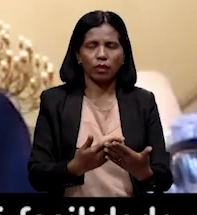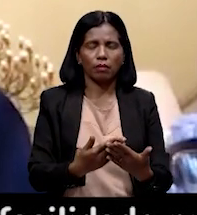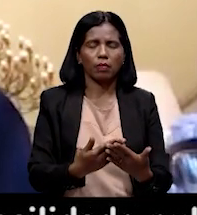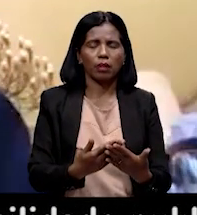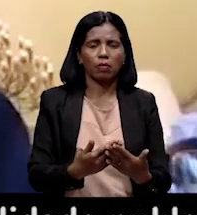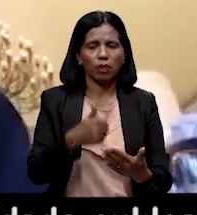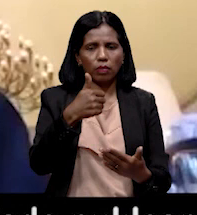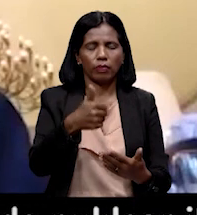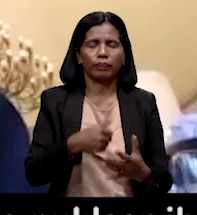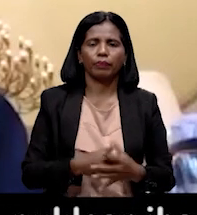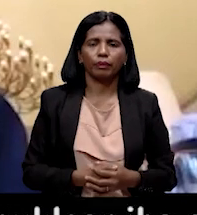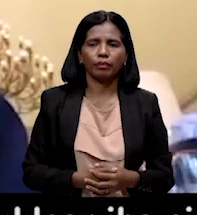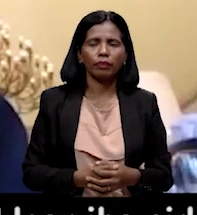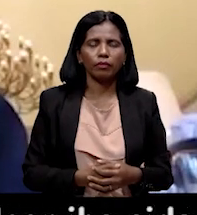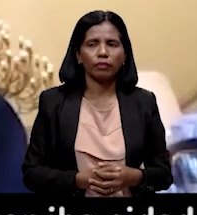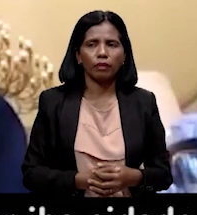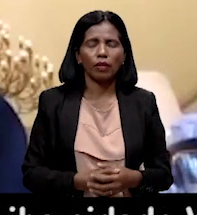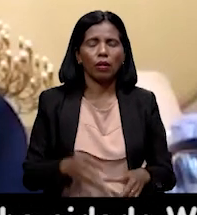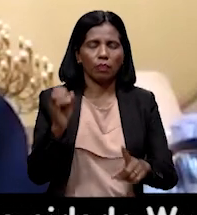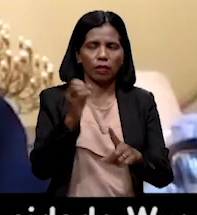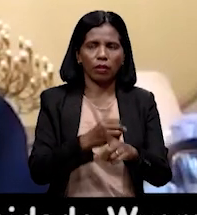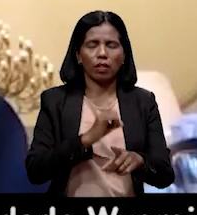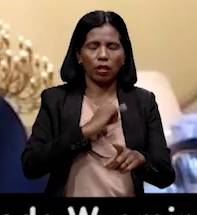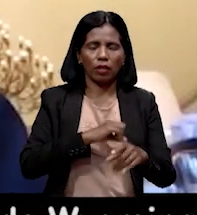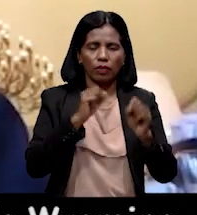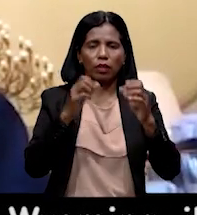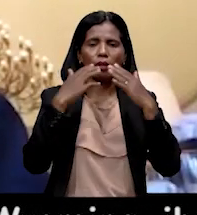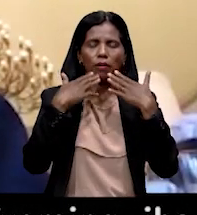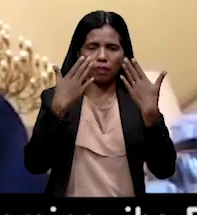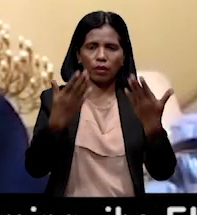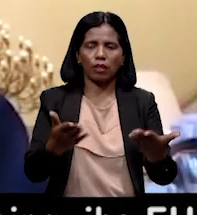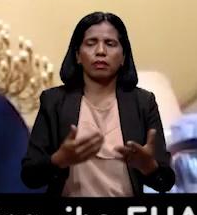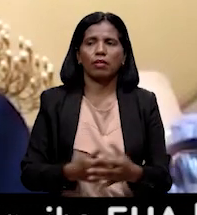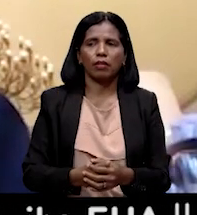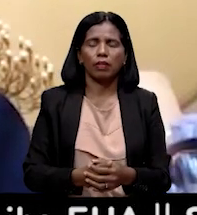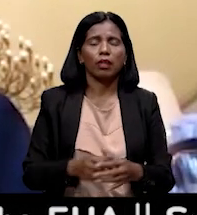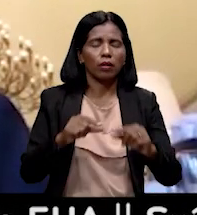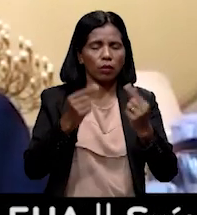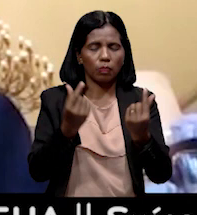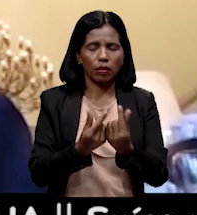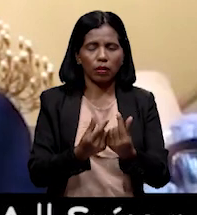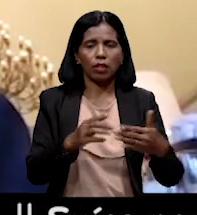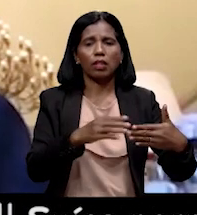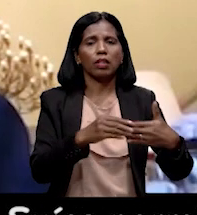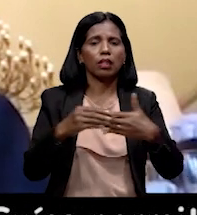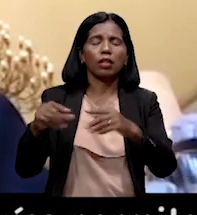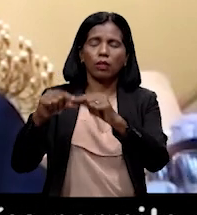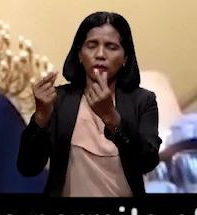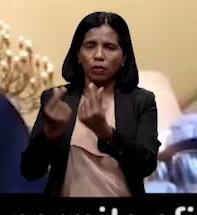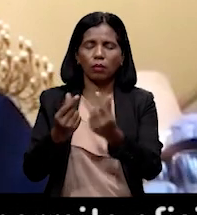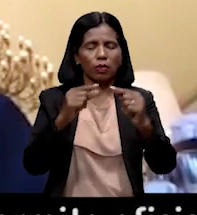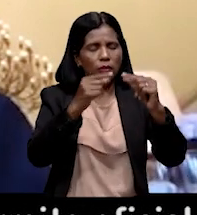pevesa. Ne bo oportunidade de ne mas ten ke agradecer di angkata. Sira ne bem o kair klubu presidente sir ne